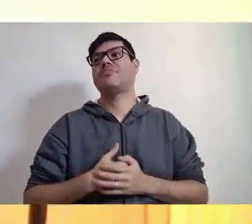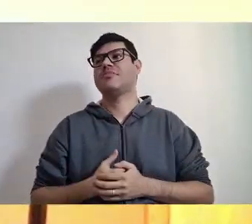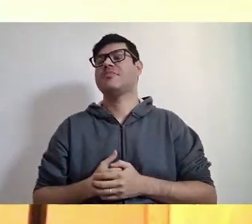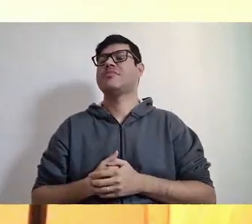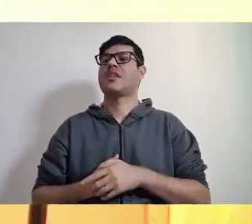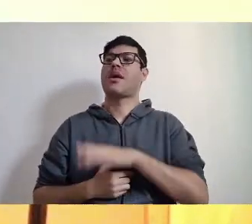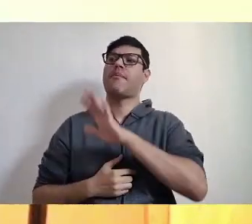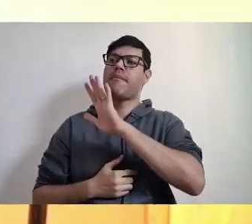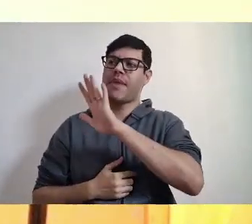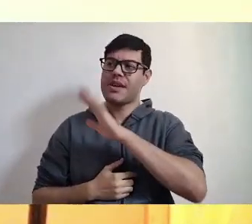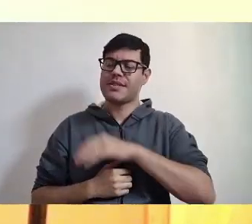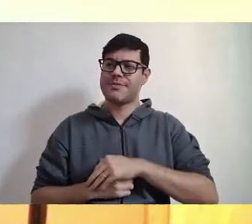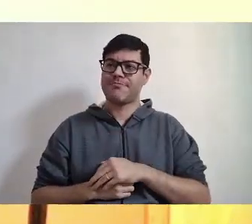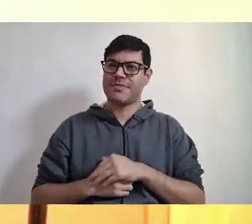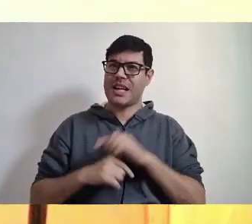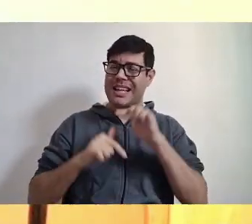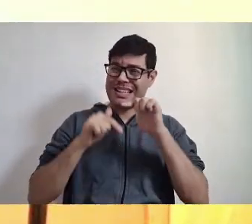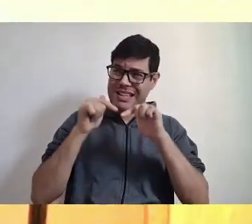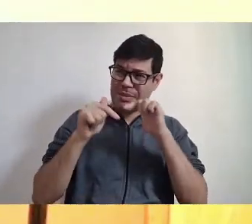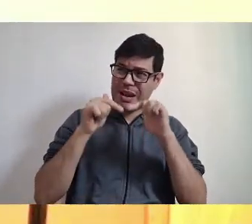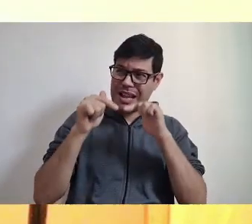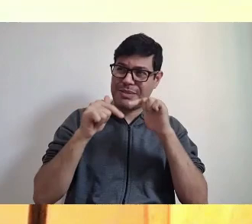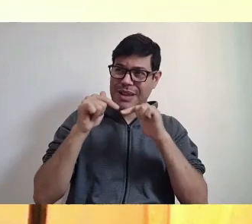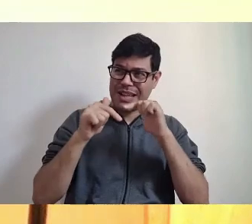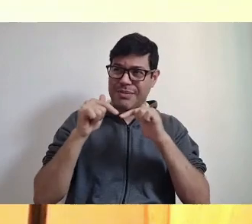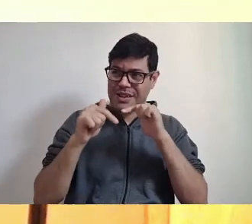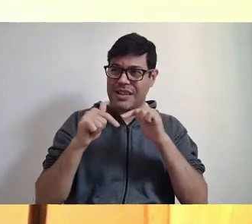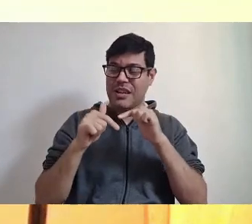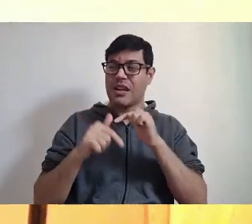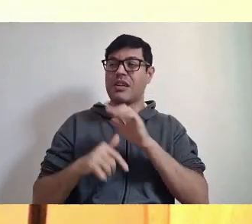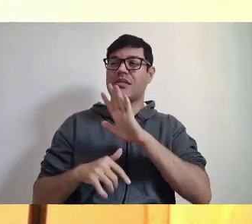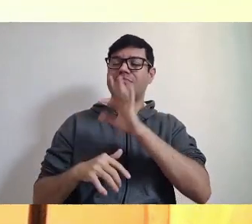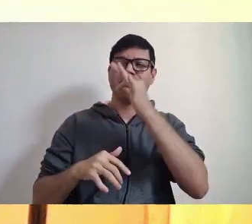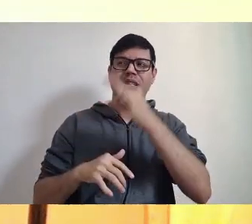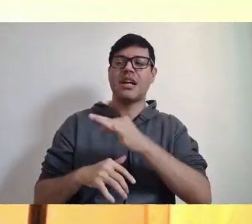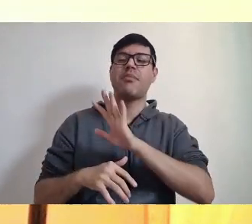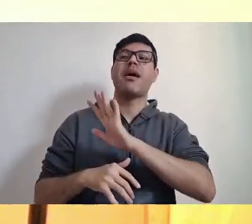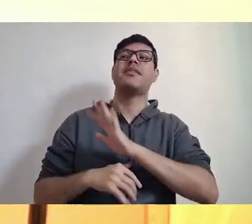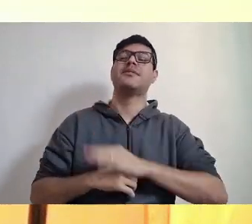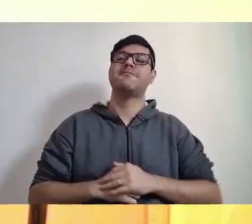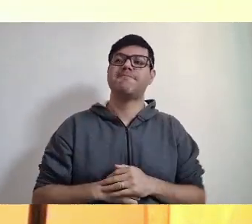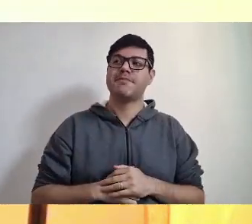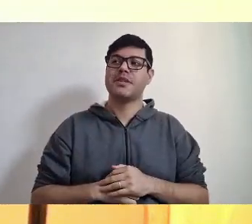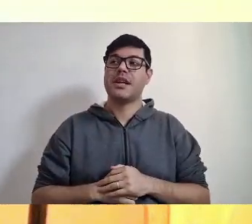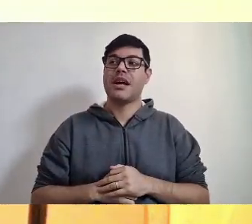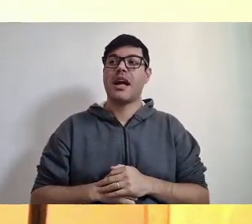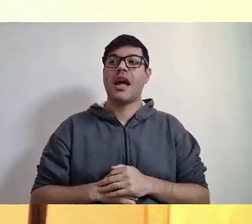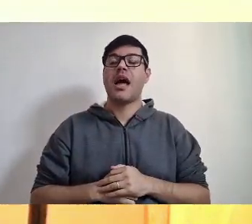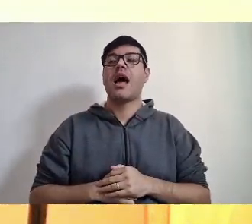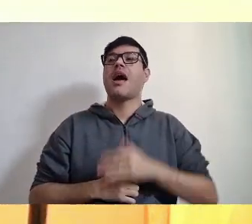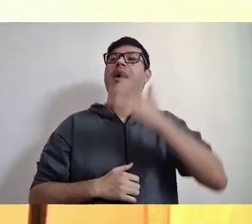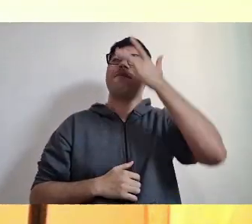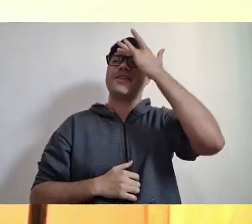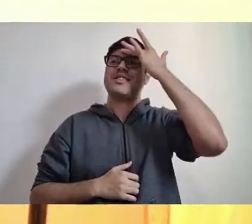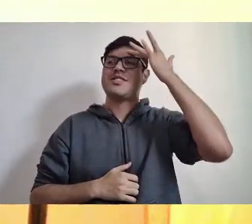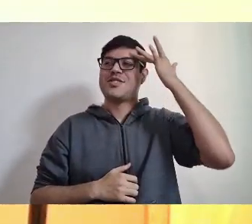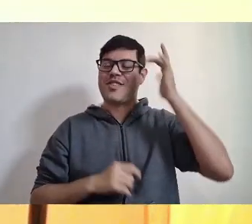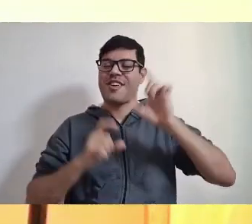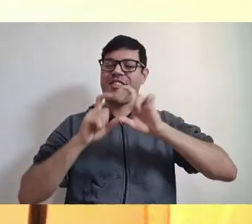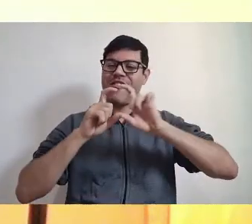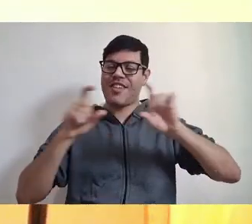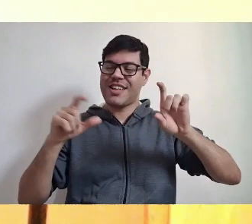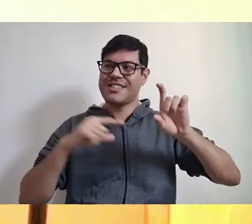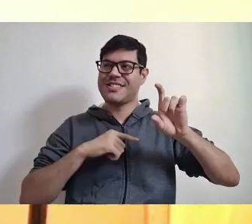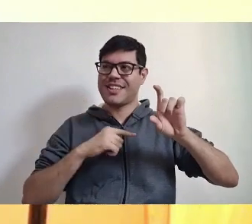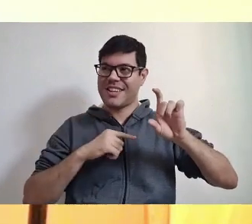Porque nós vamos falar trabalhar, tá certo. Mas Dizem, tem um ditado, quem falou isso aqui, o